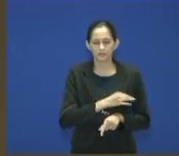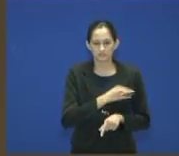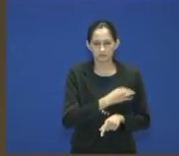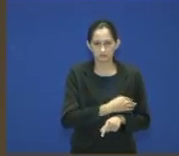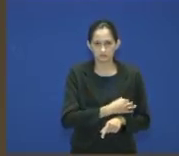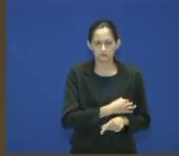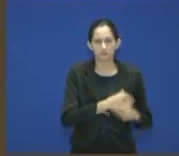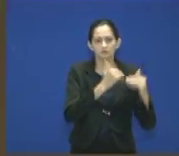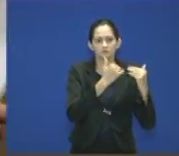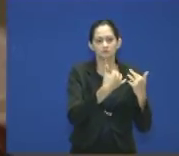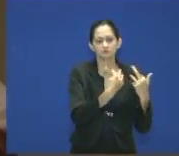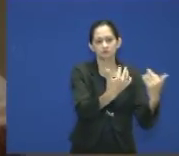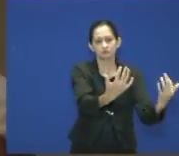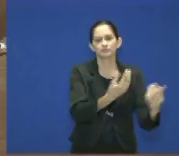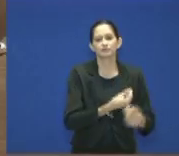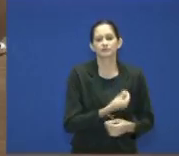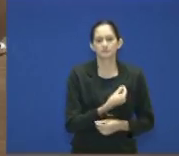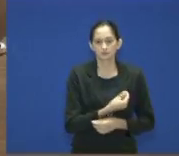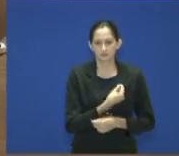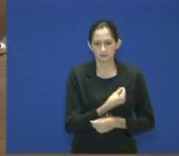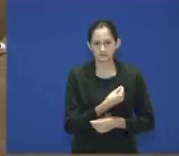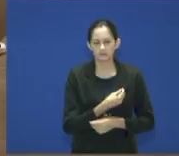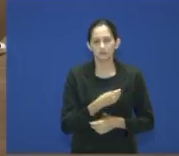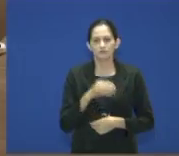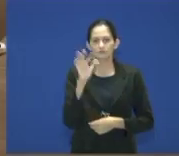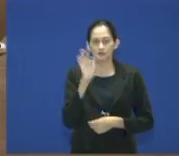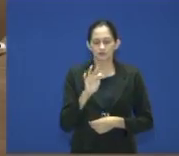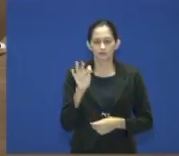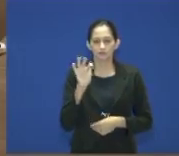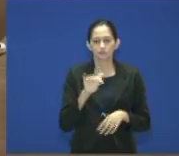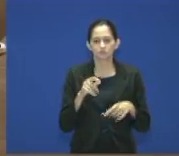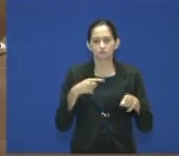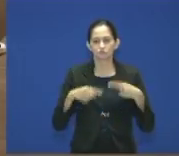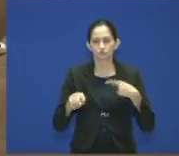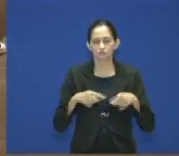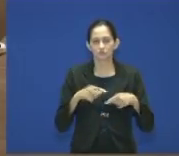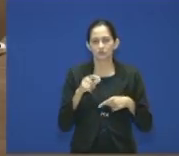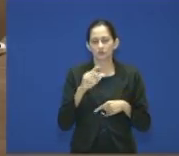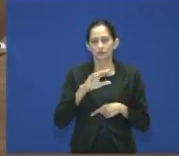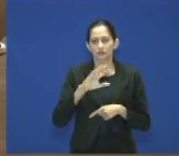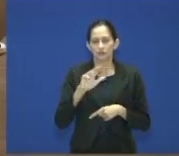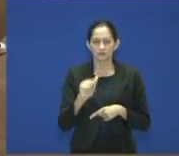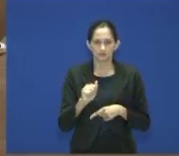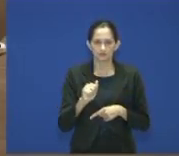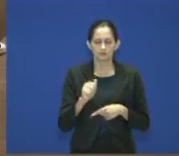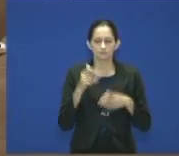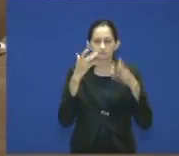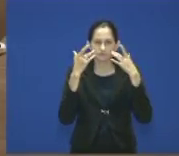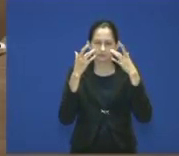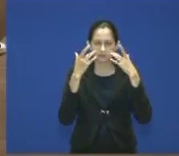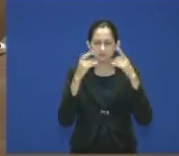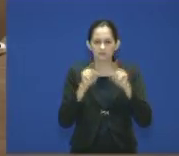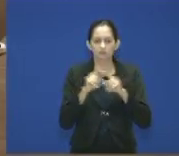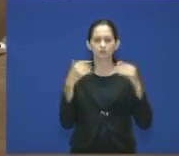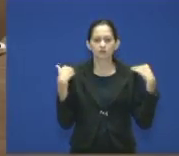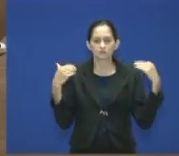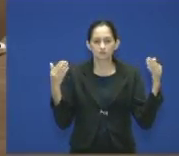e professores aqui presentes, da Escola de Música e Artes Cênicas e da Faculdade de Educação Física e